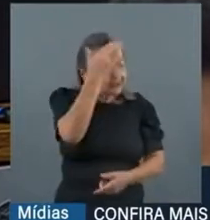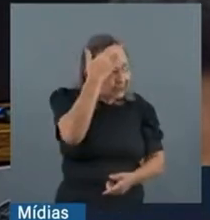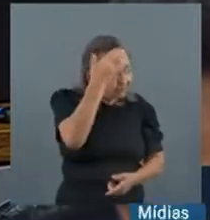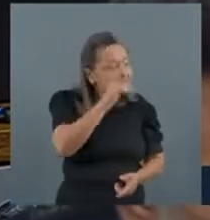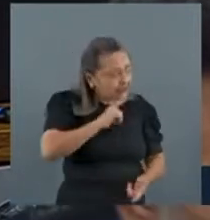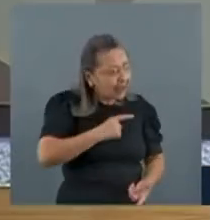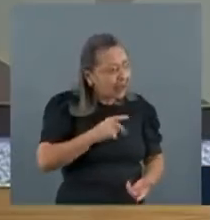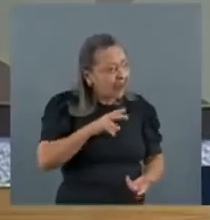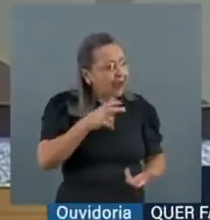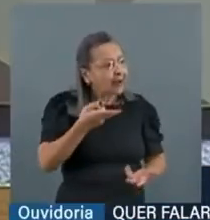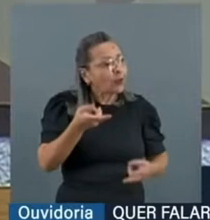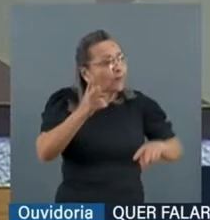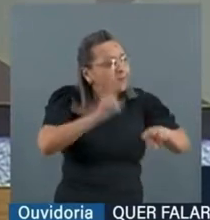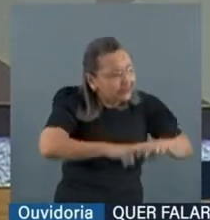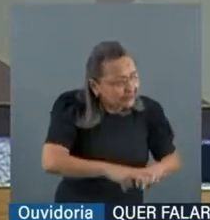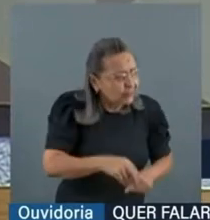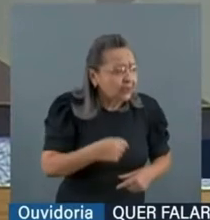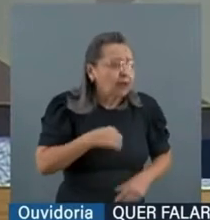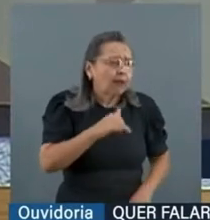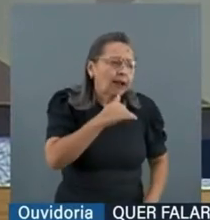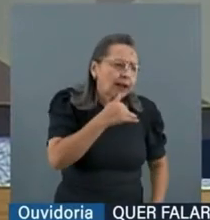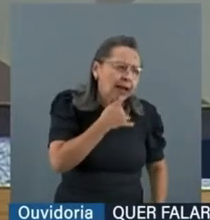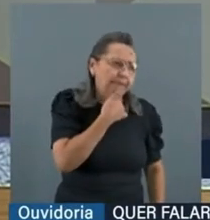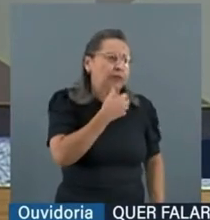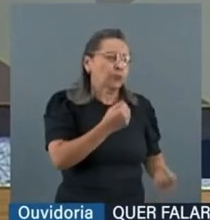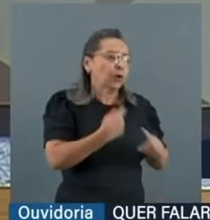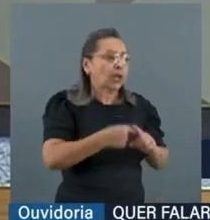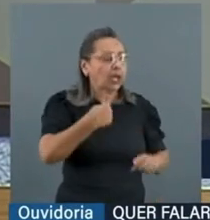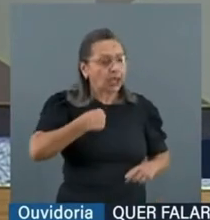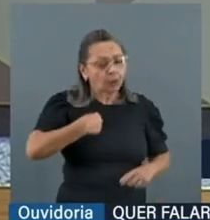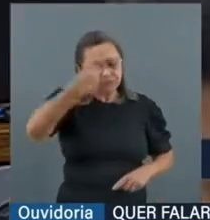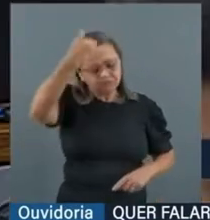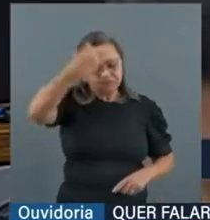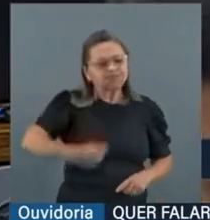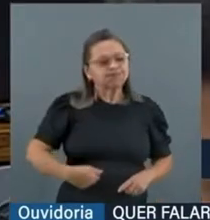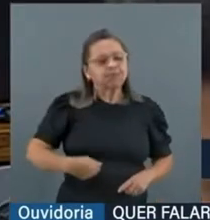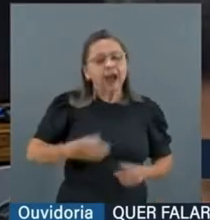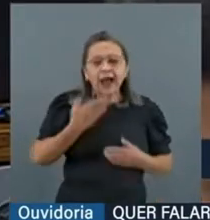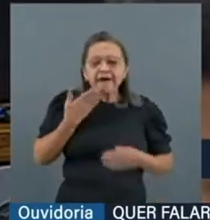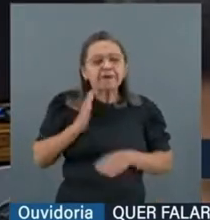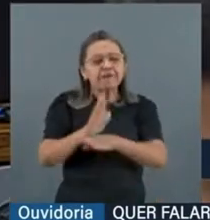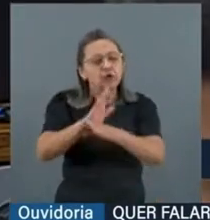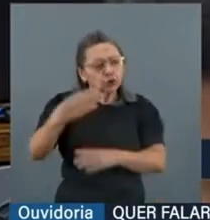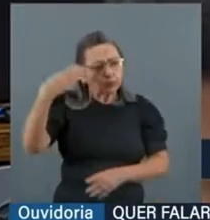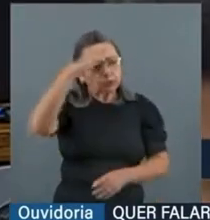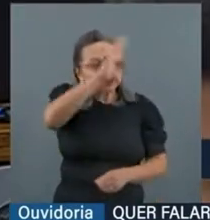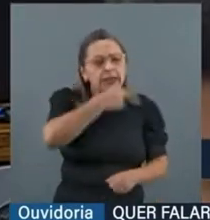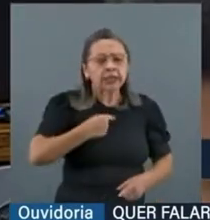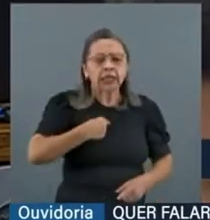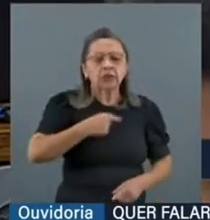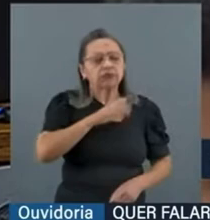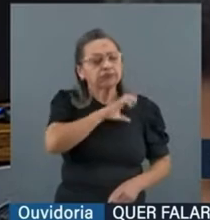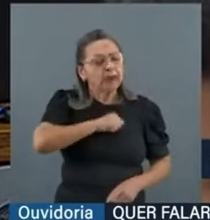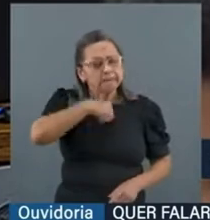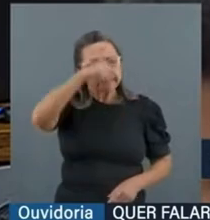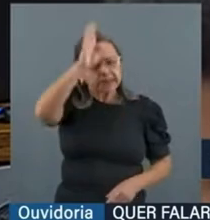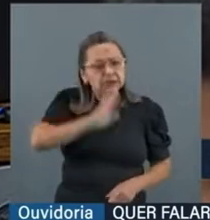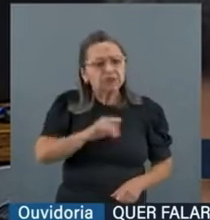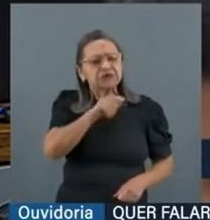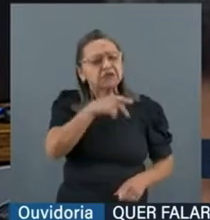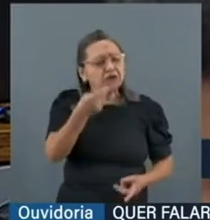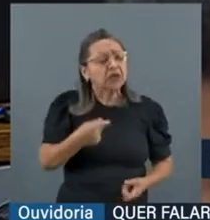sua pena e eu lamento muito porque eu como bolsonarista como patriota que o senhor se declara o teu depoimento